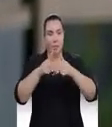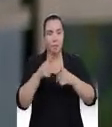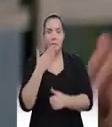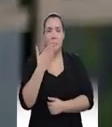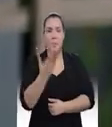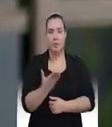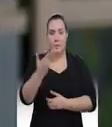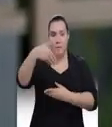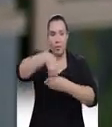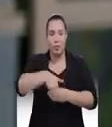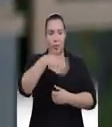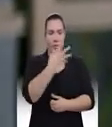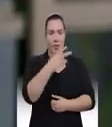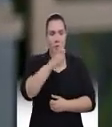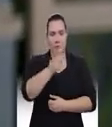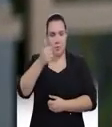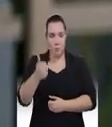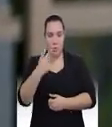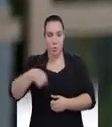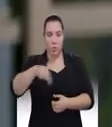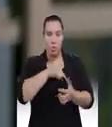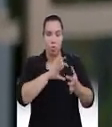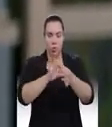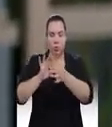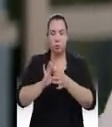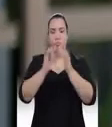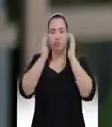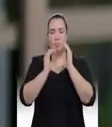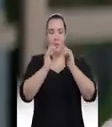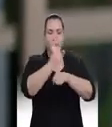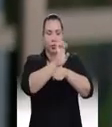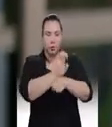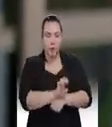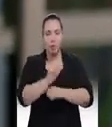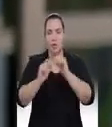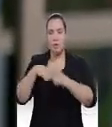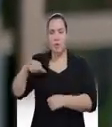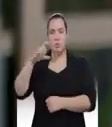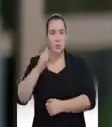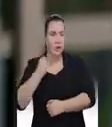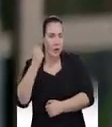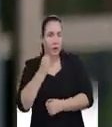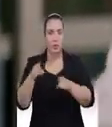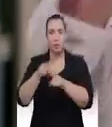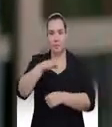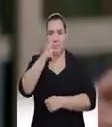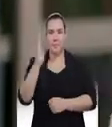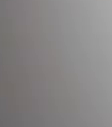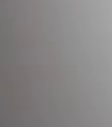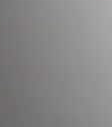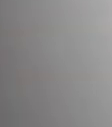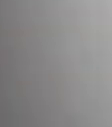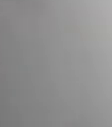Por isso te peço, vote 451 e juntos honraremos o nosso Estado perante o Senado e os